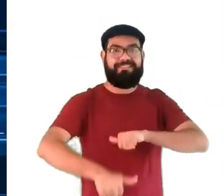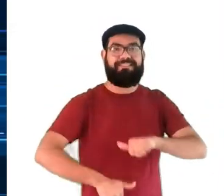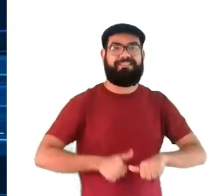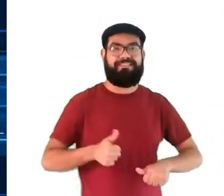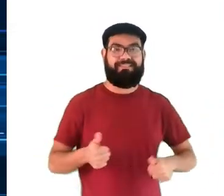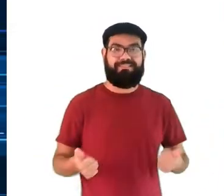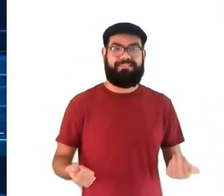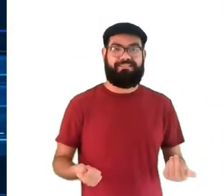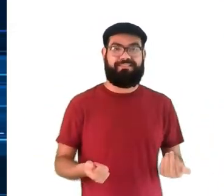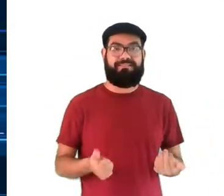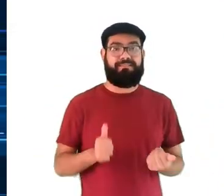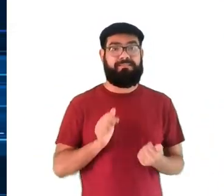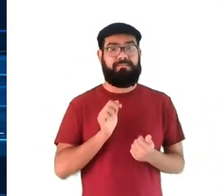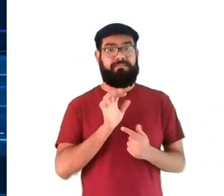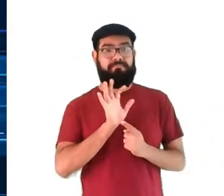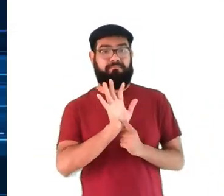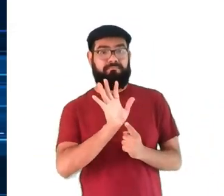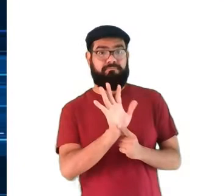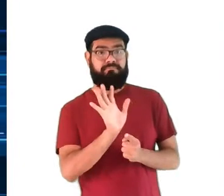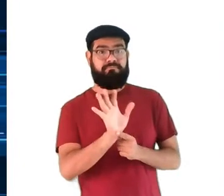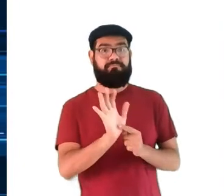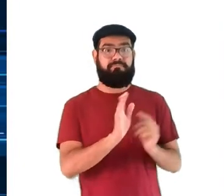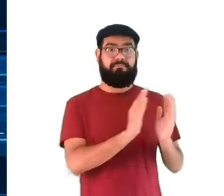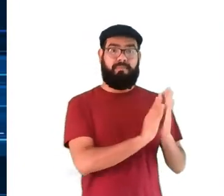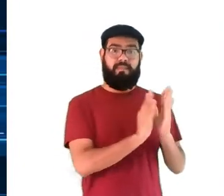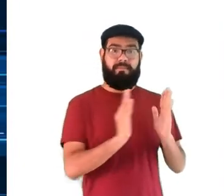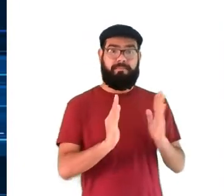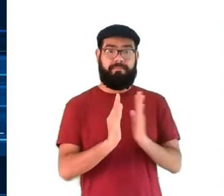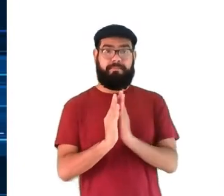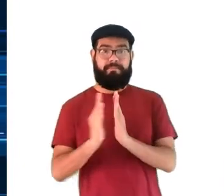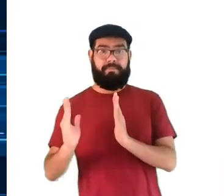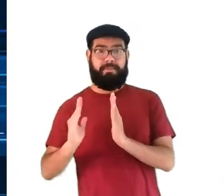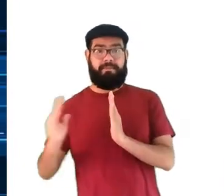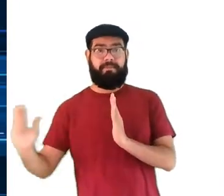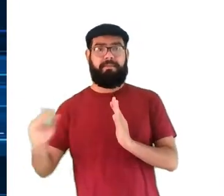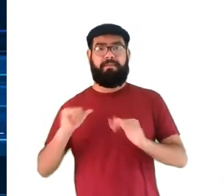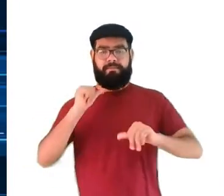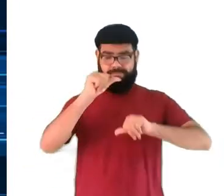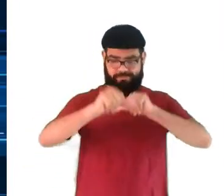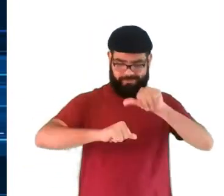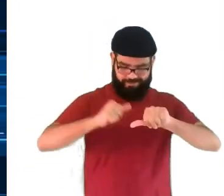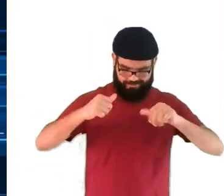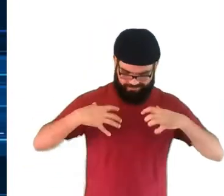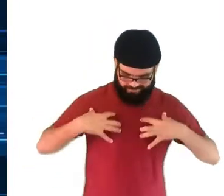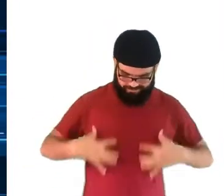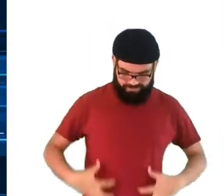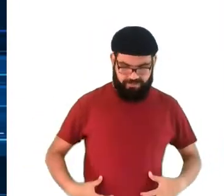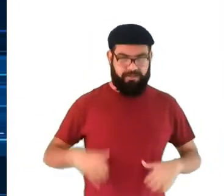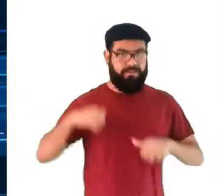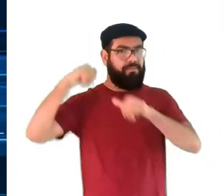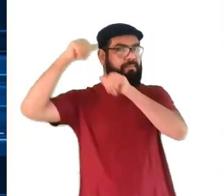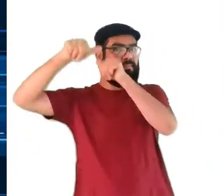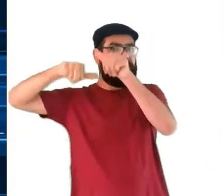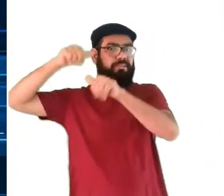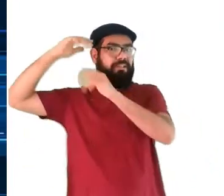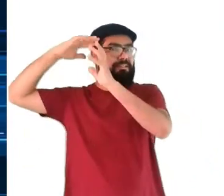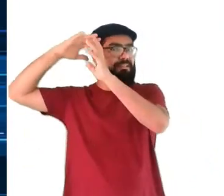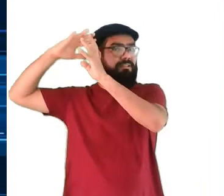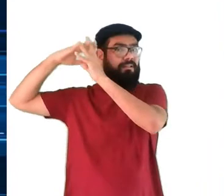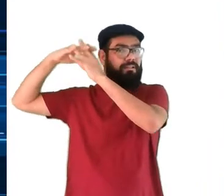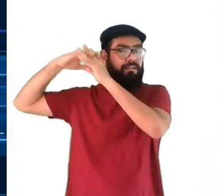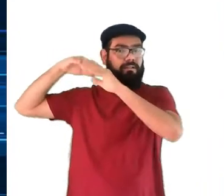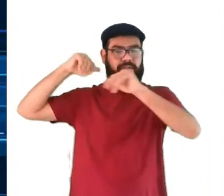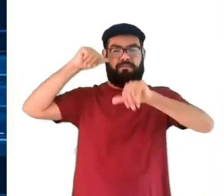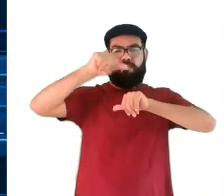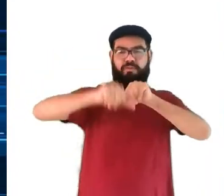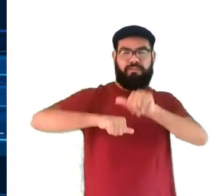se apresentam nessas fases. Mudanças físicas, mudanças psicológicas, mudanças